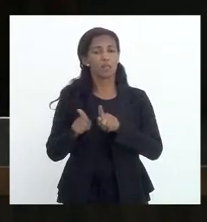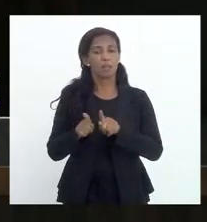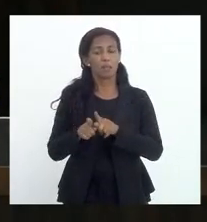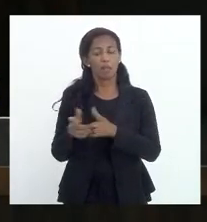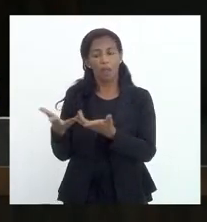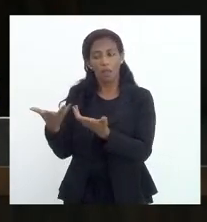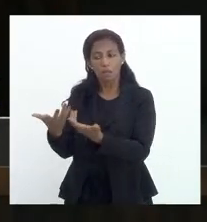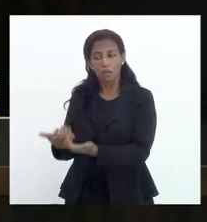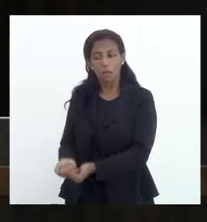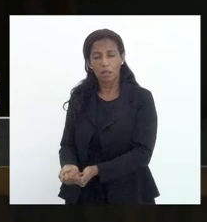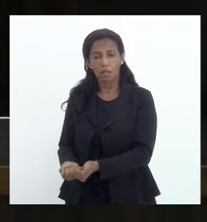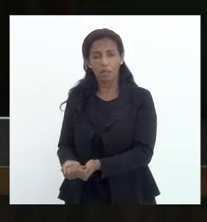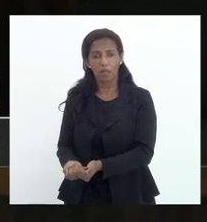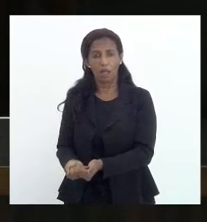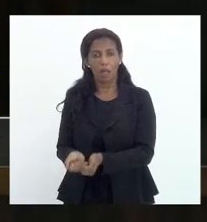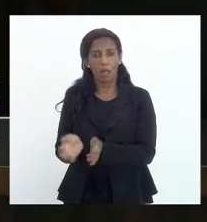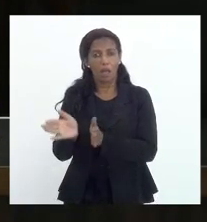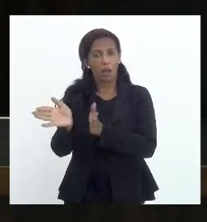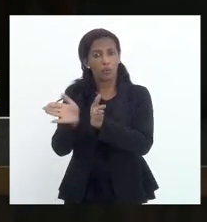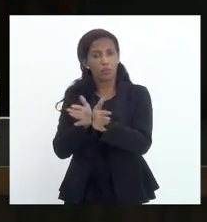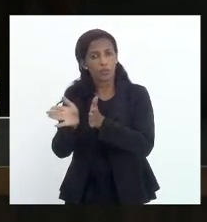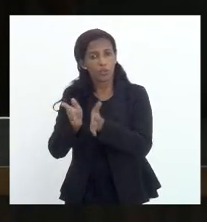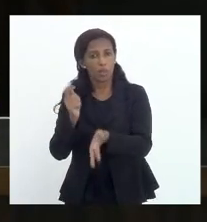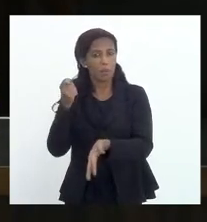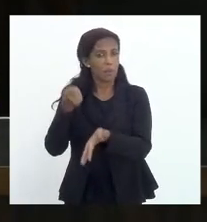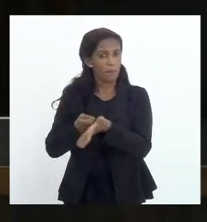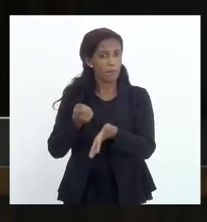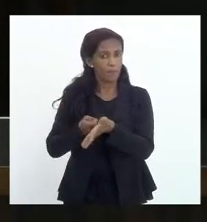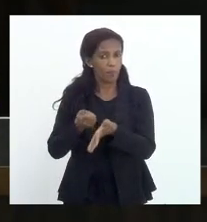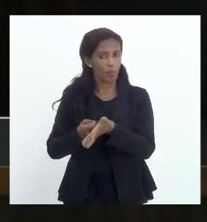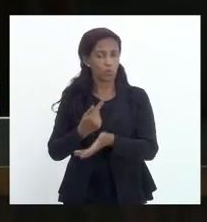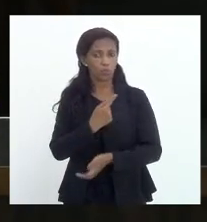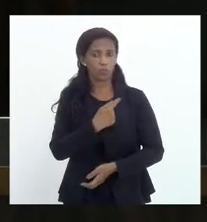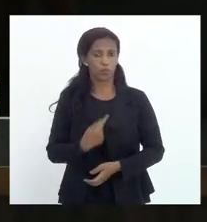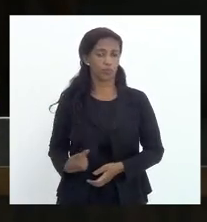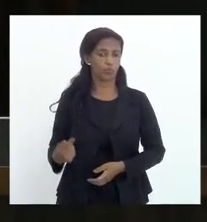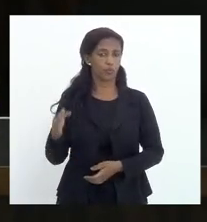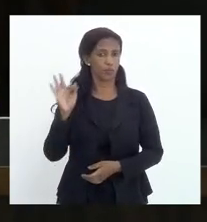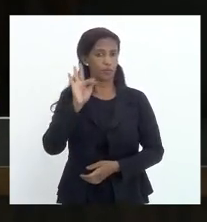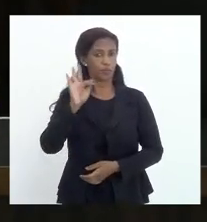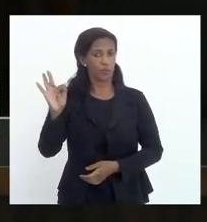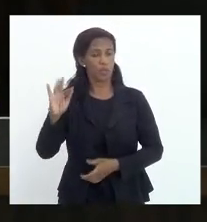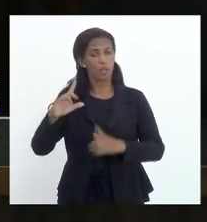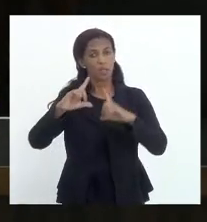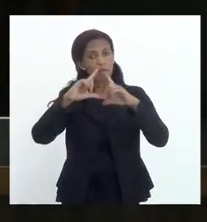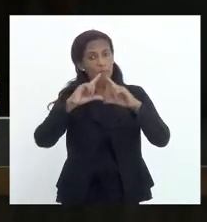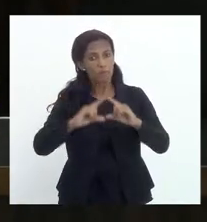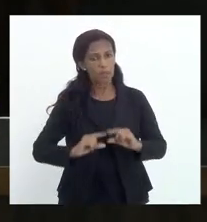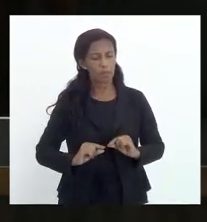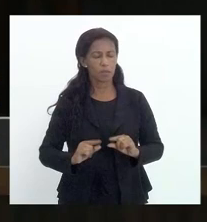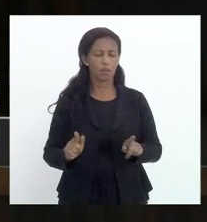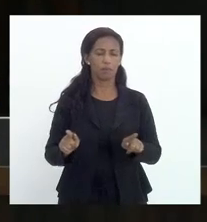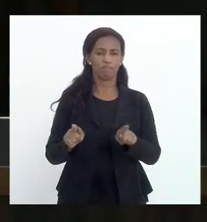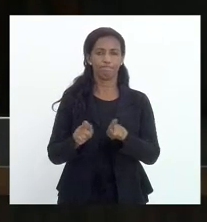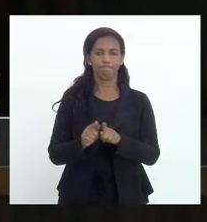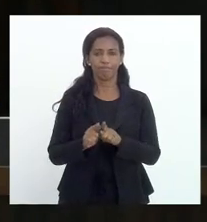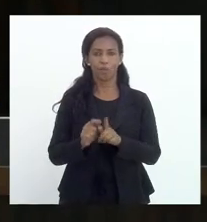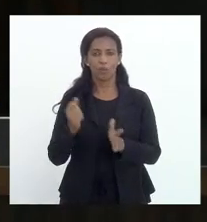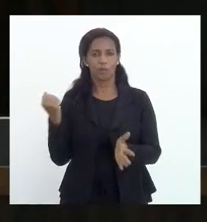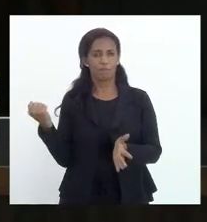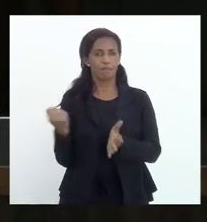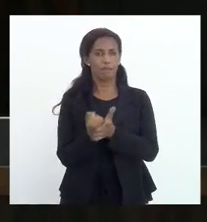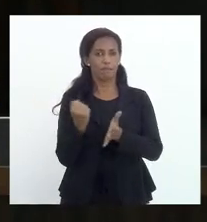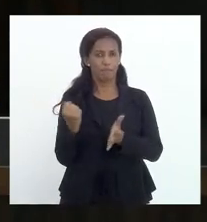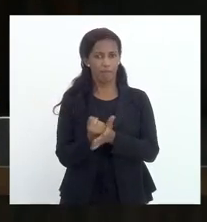total aos ditames impostos pelo governo federal e minimizando os